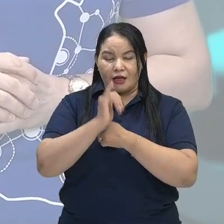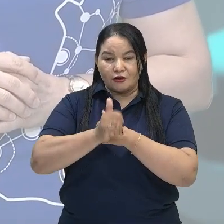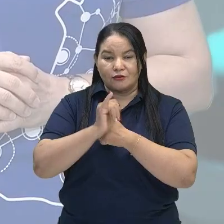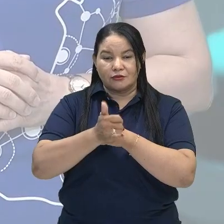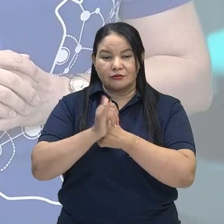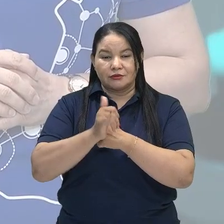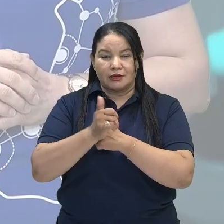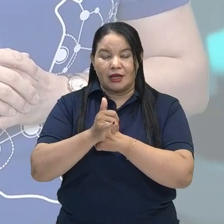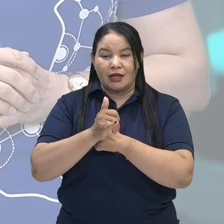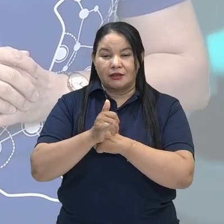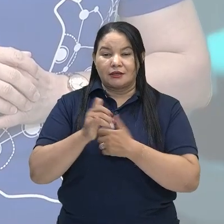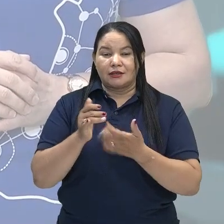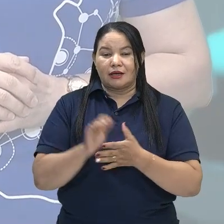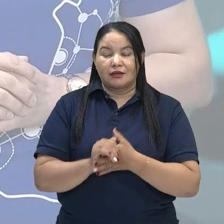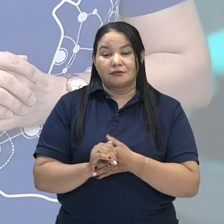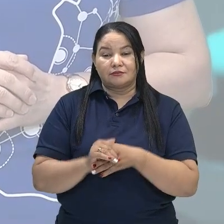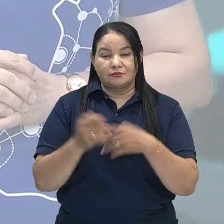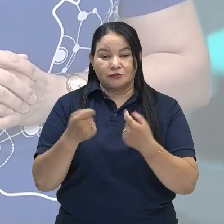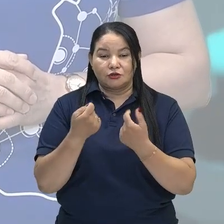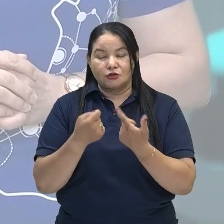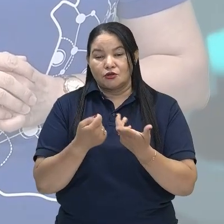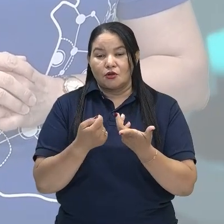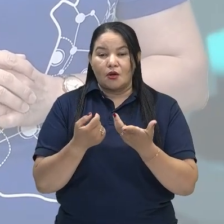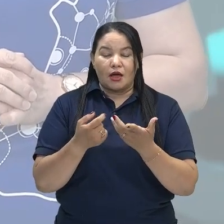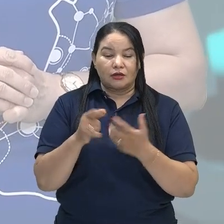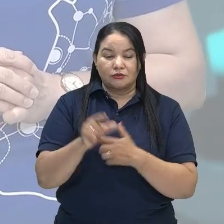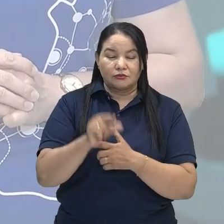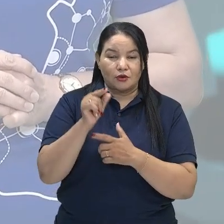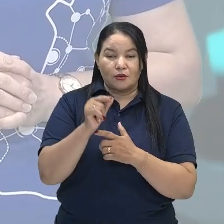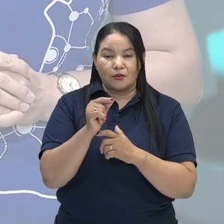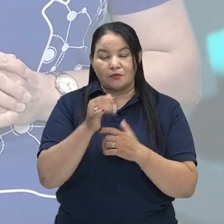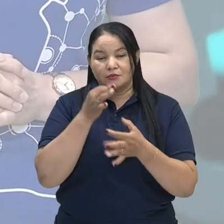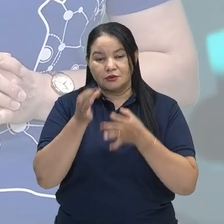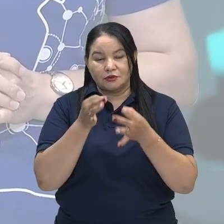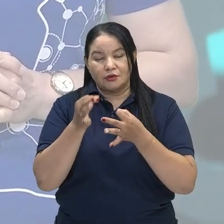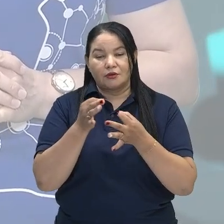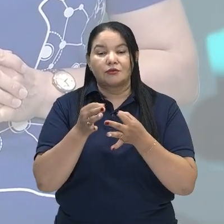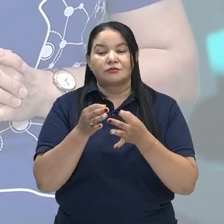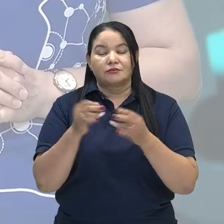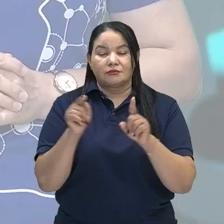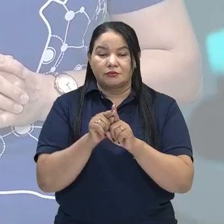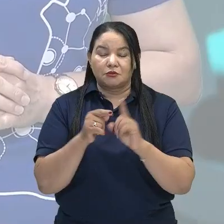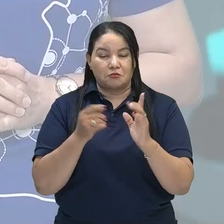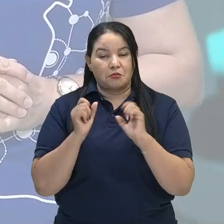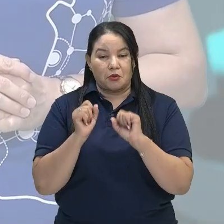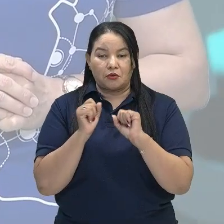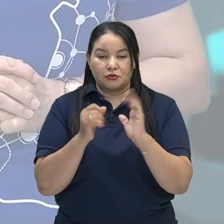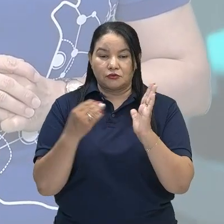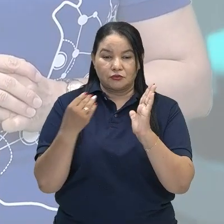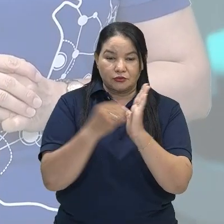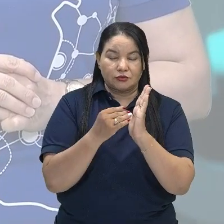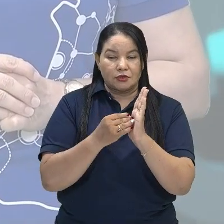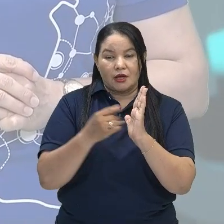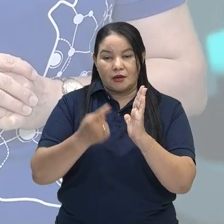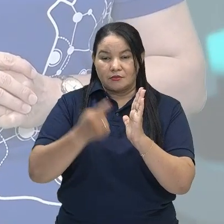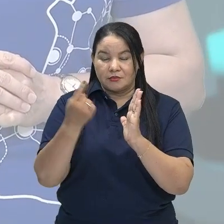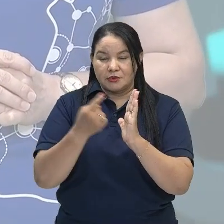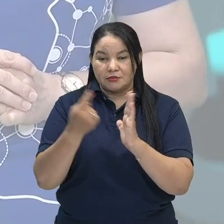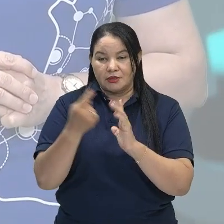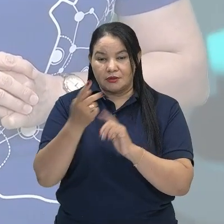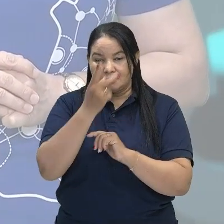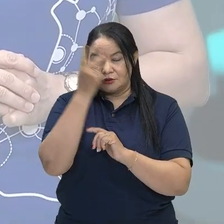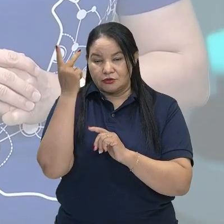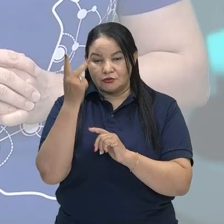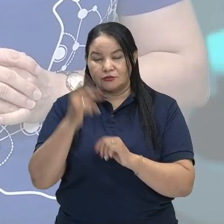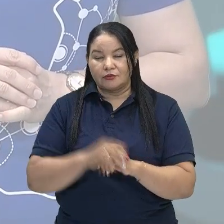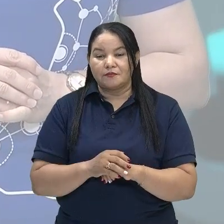fatos ou imparcialidade, mas o texto pode apresentar opinião, né, ser escrito em primeira pessoa e ter um lirismo que não